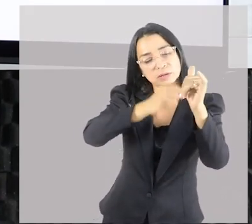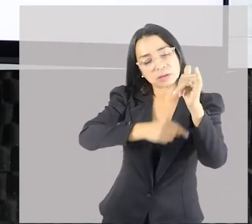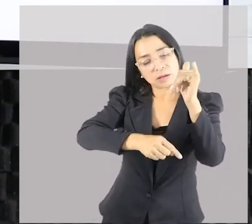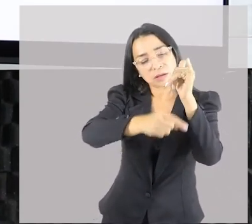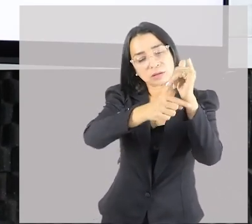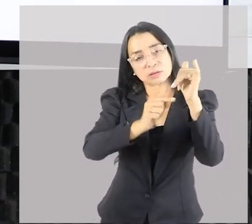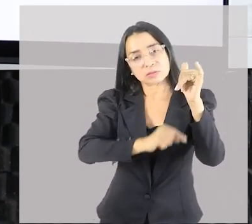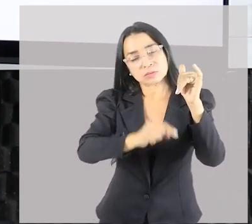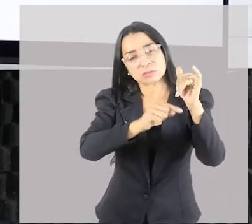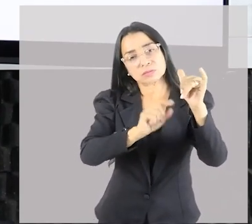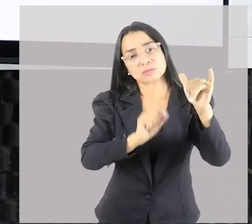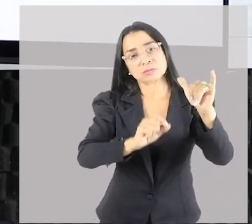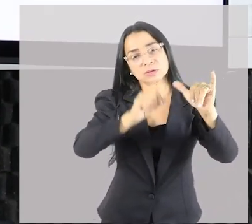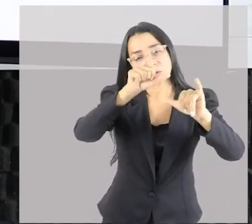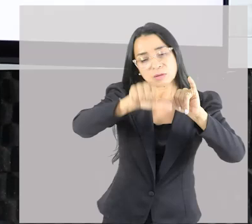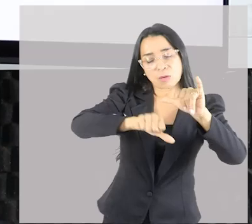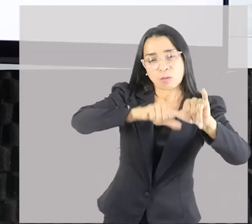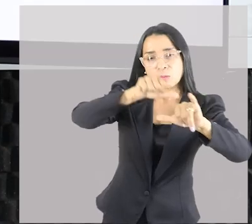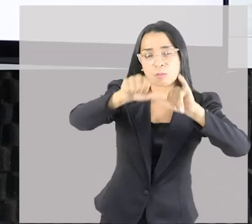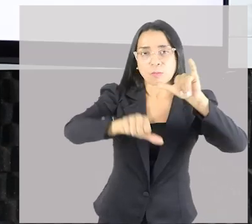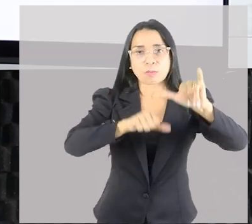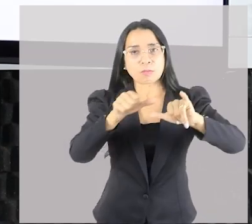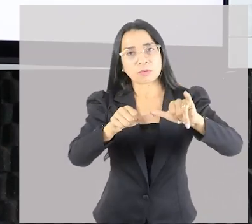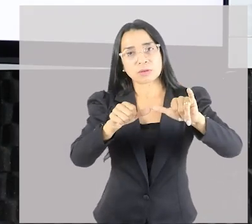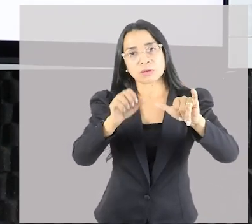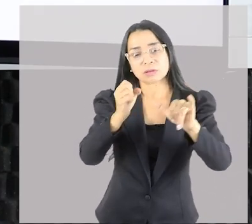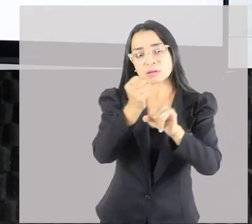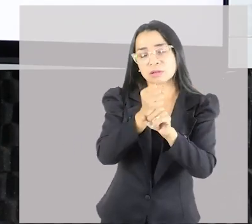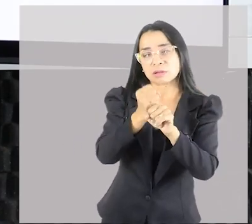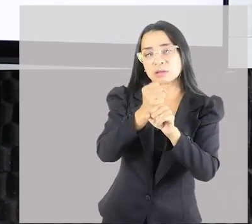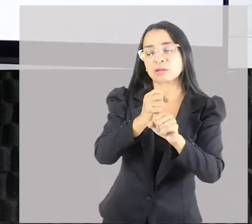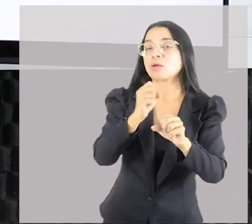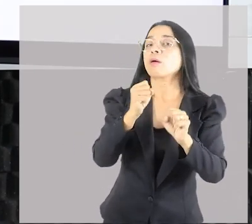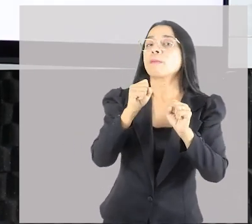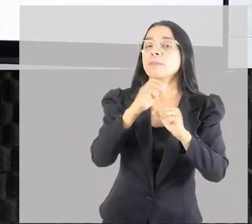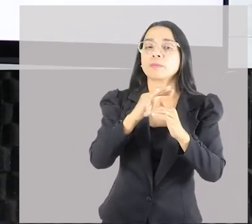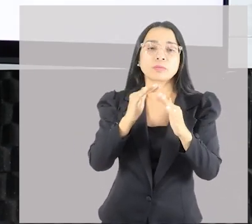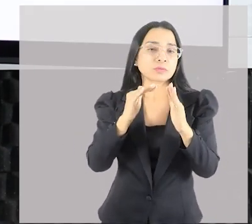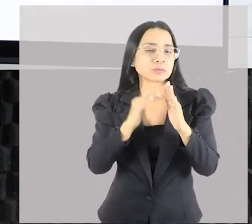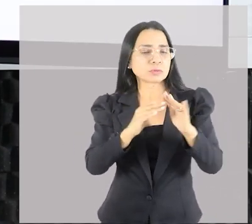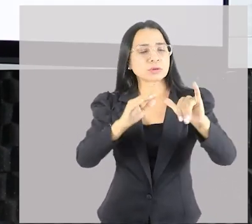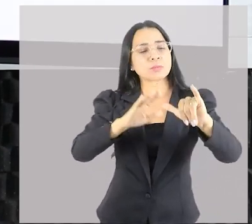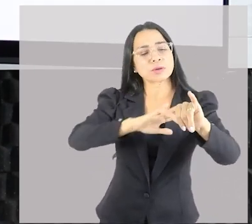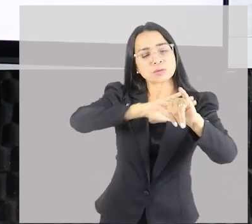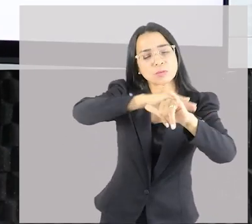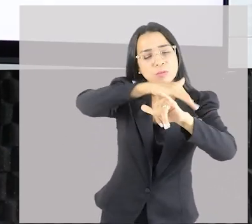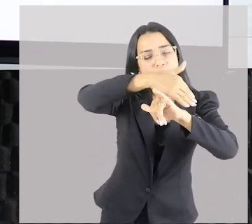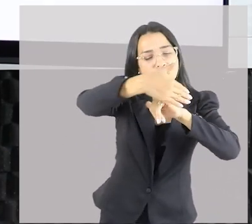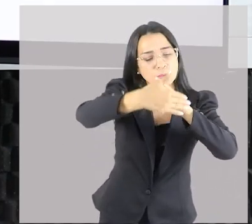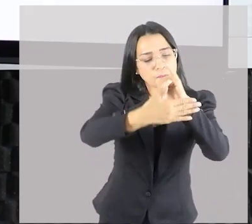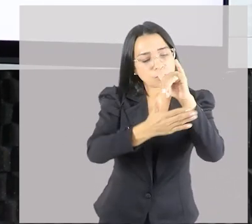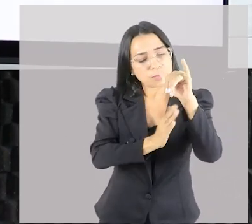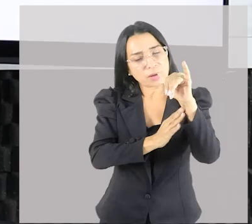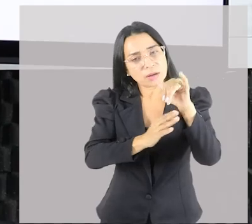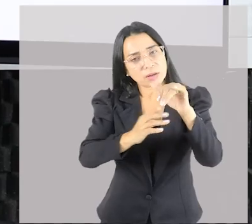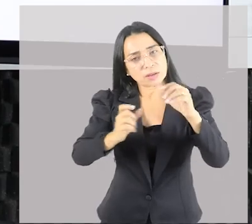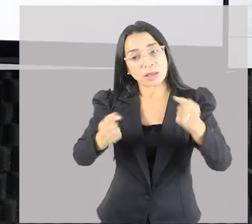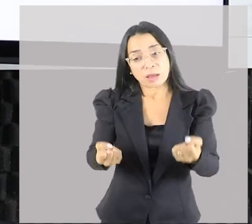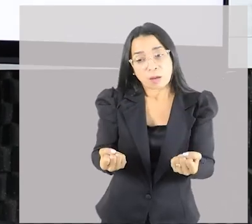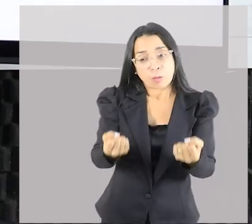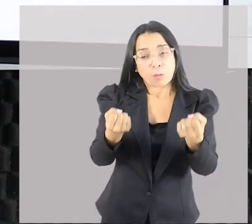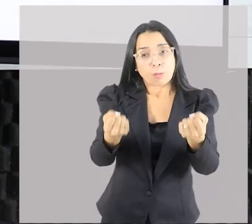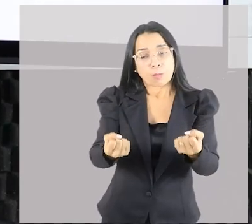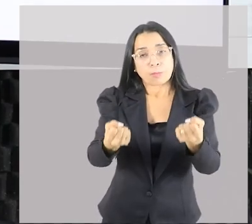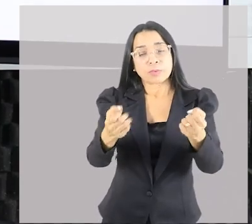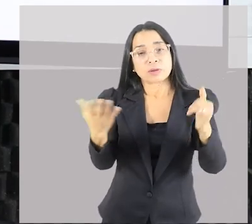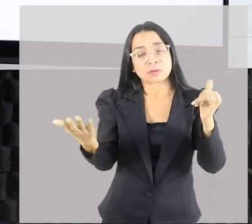que vai sendo modificada a cada ano. Ela pode ser totalmente coberta com canutilhos e o peso disso é muito grande, ou ele pode